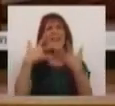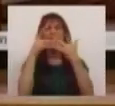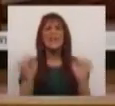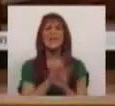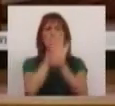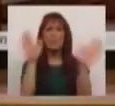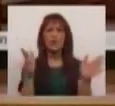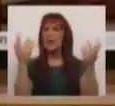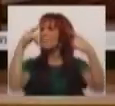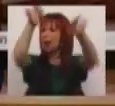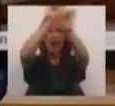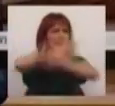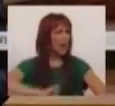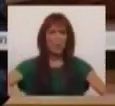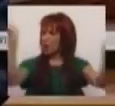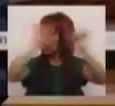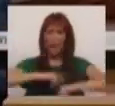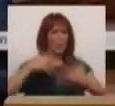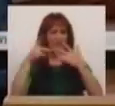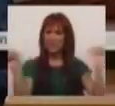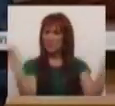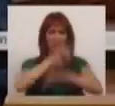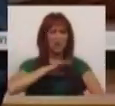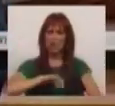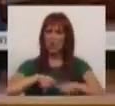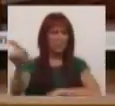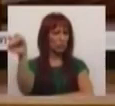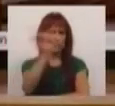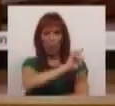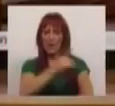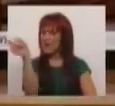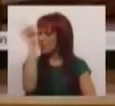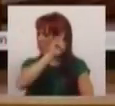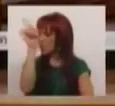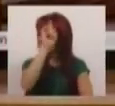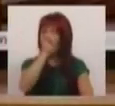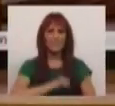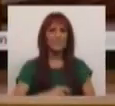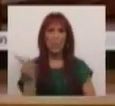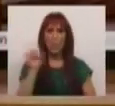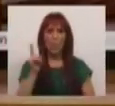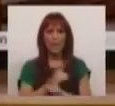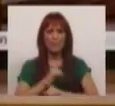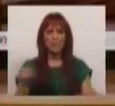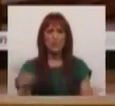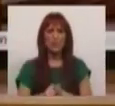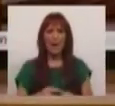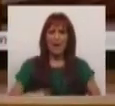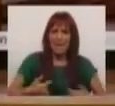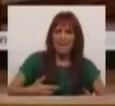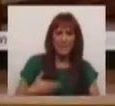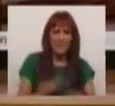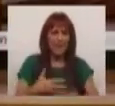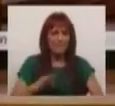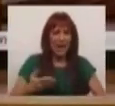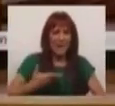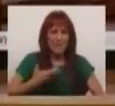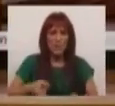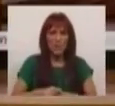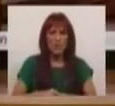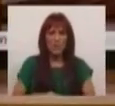transparência. Mas não era a transparência, senhores deputados. Não era porque os ímpetos que levaram o PSD